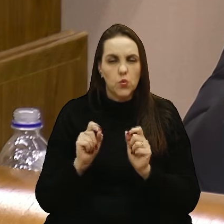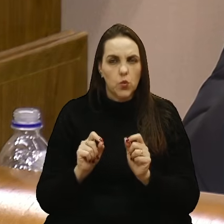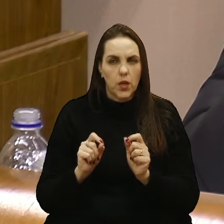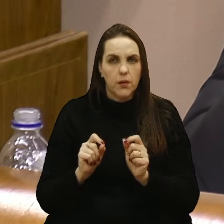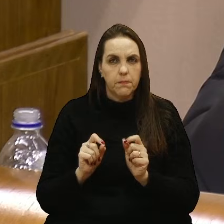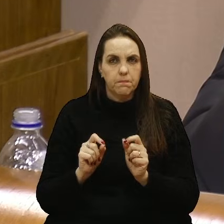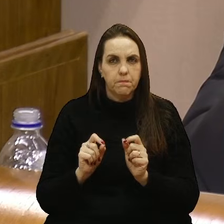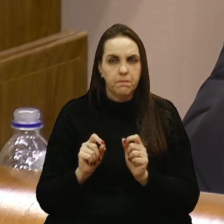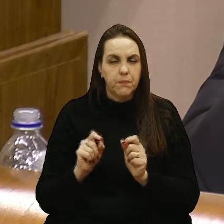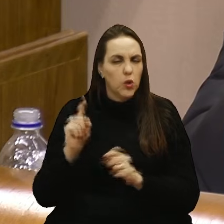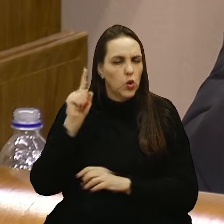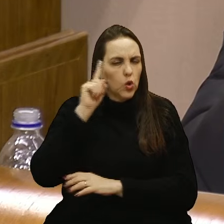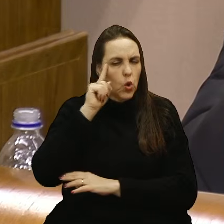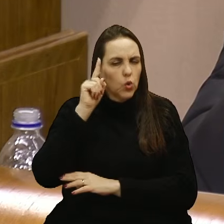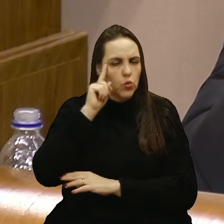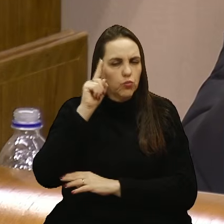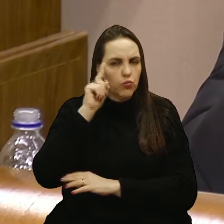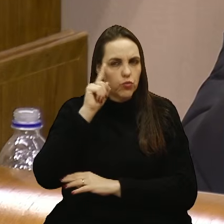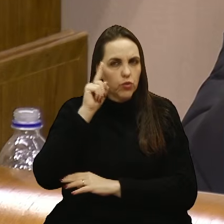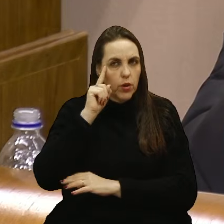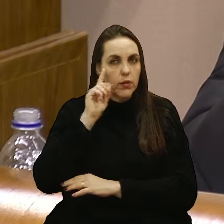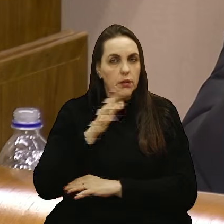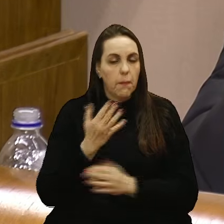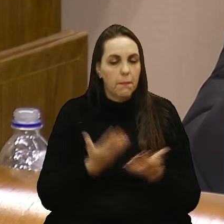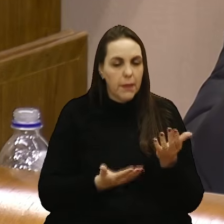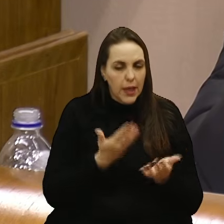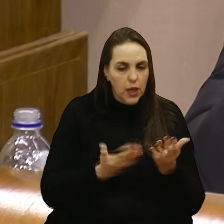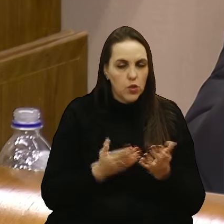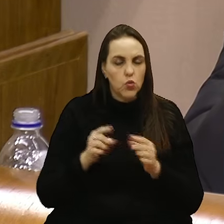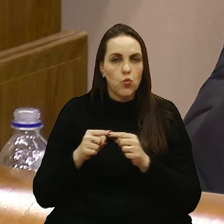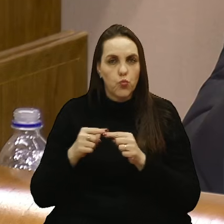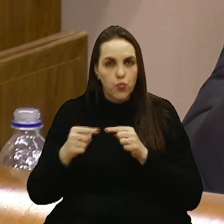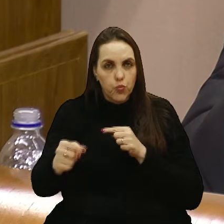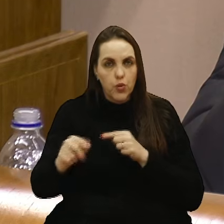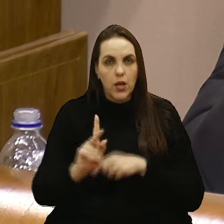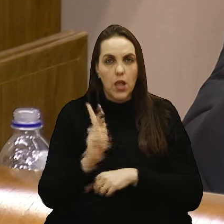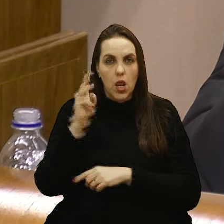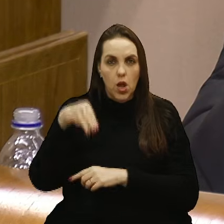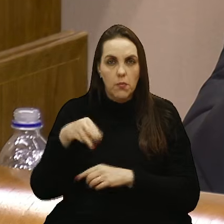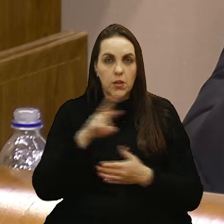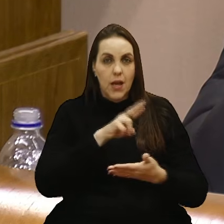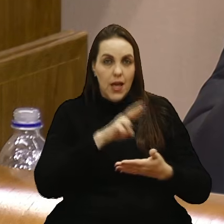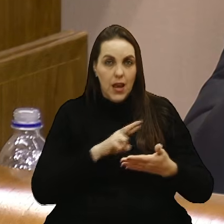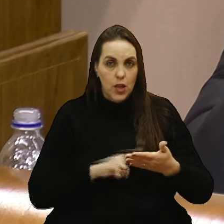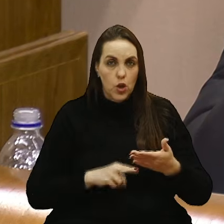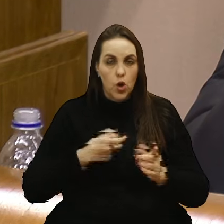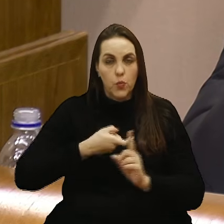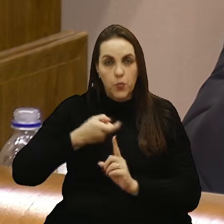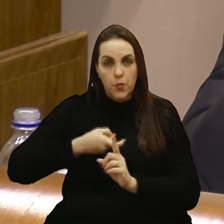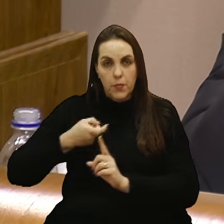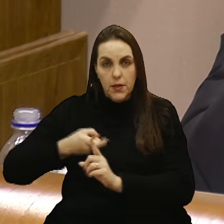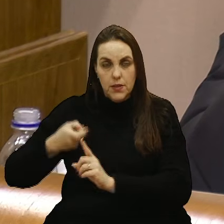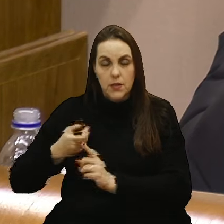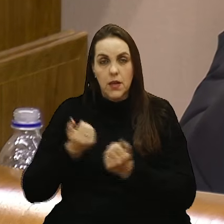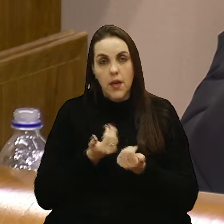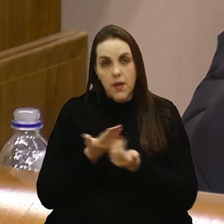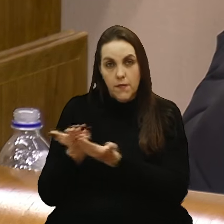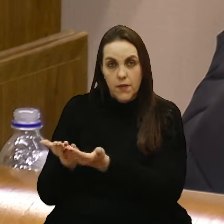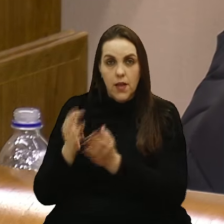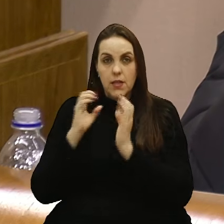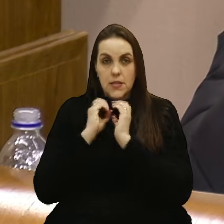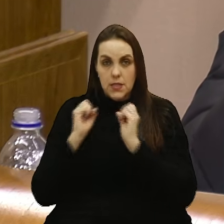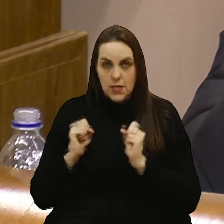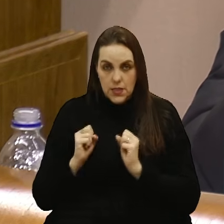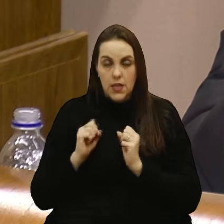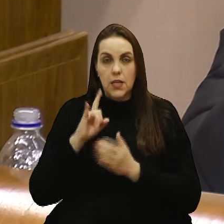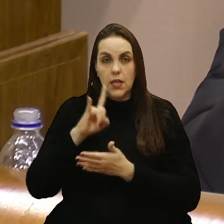medição diária e se elabora um relatório mensal, onde enviado para a secretaria